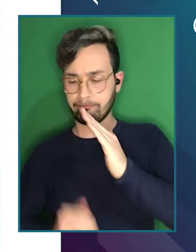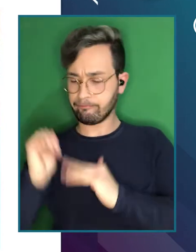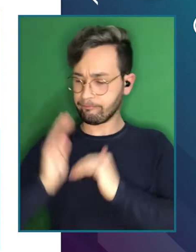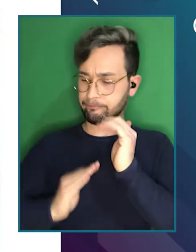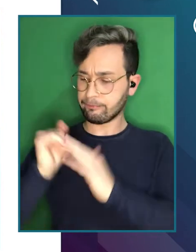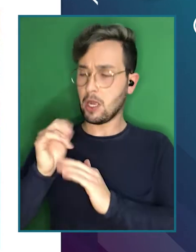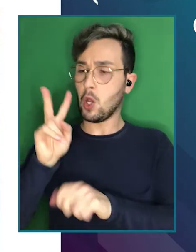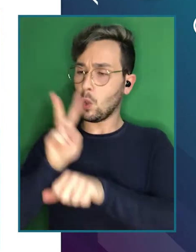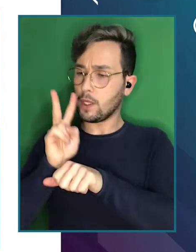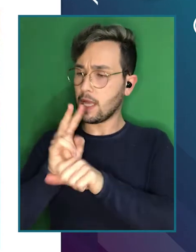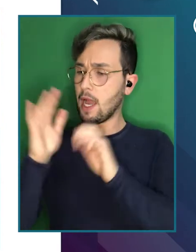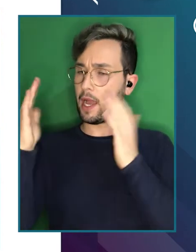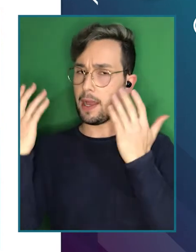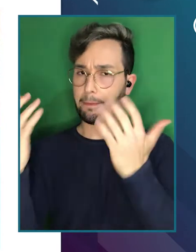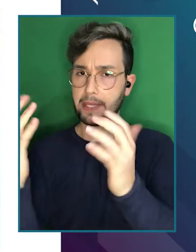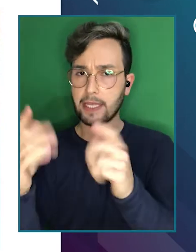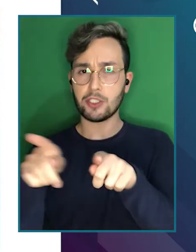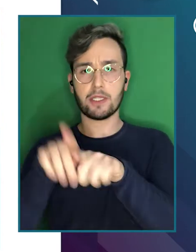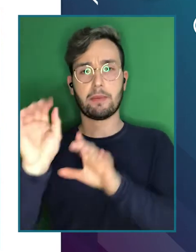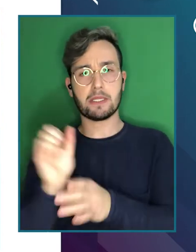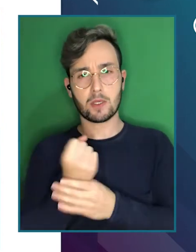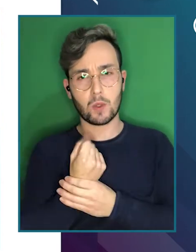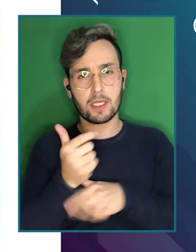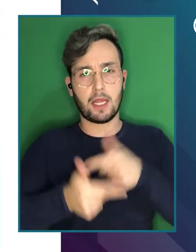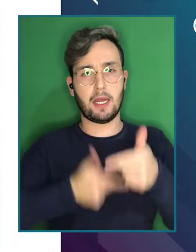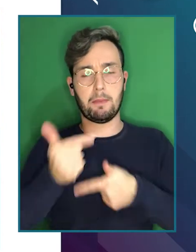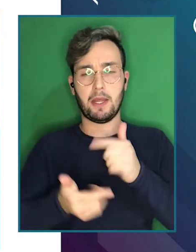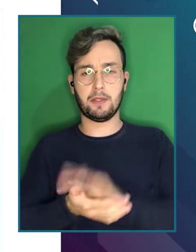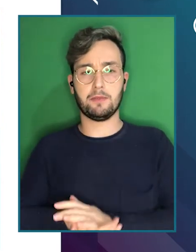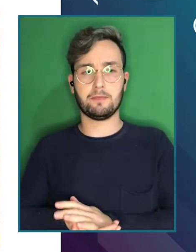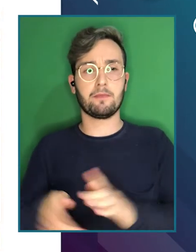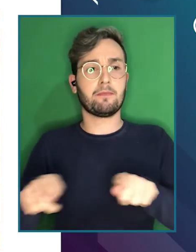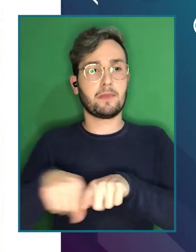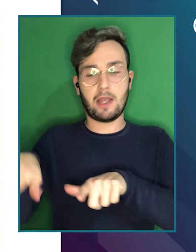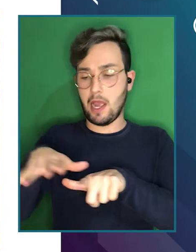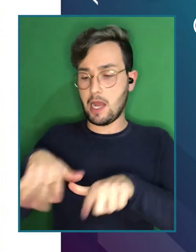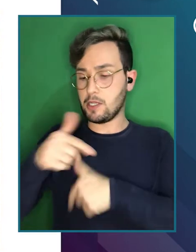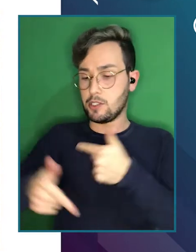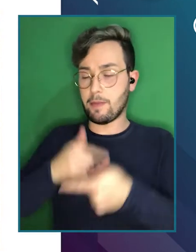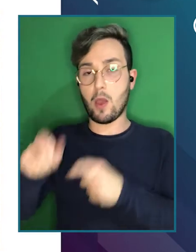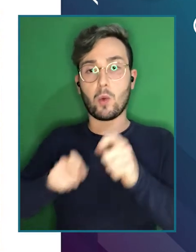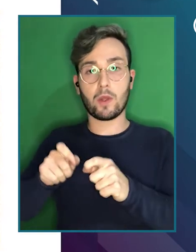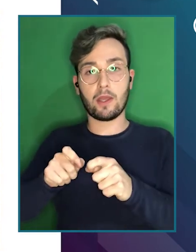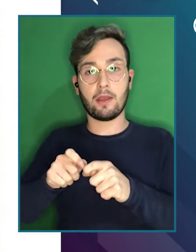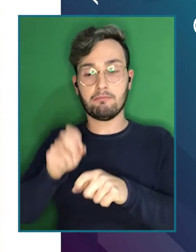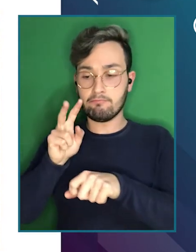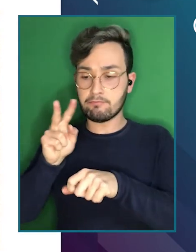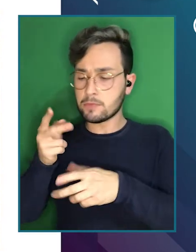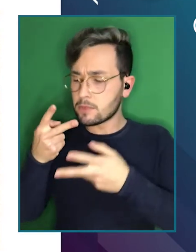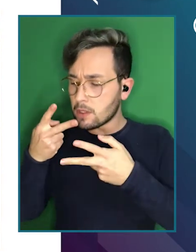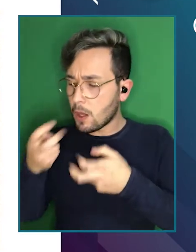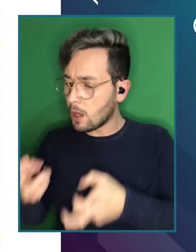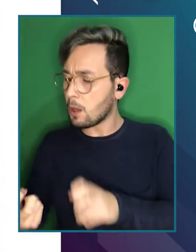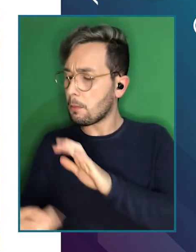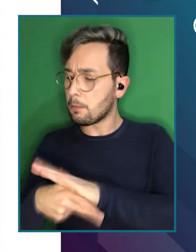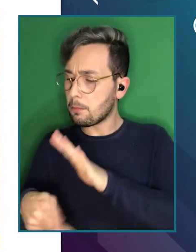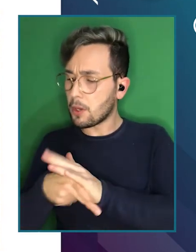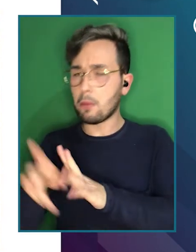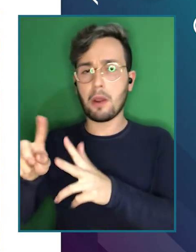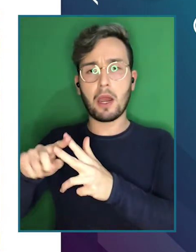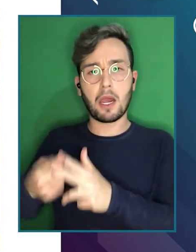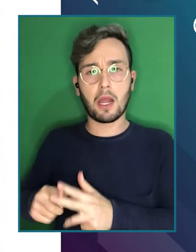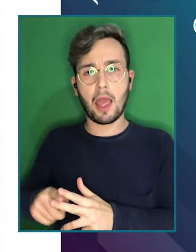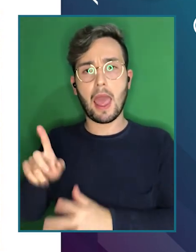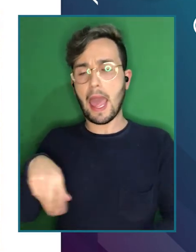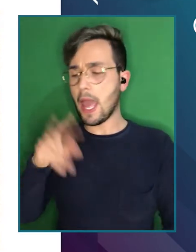qualidade, preservação do meio ambiente e segurança no trabalho. Uma outra área de atuação é a inspeção de equipamentos,